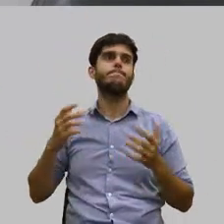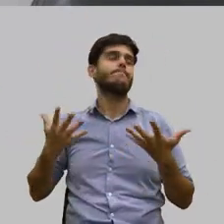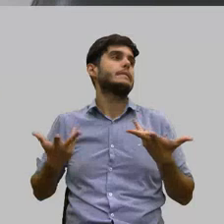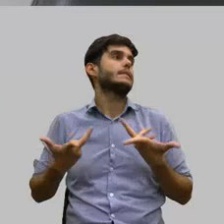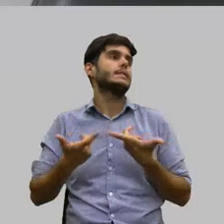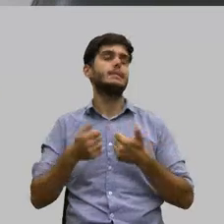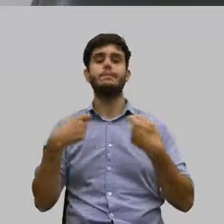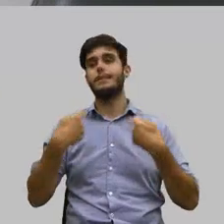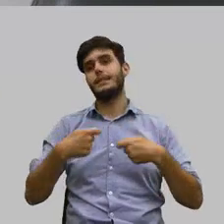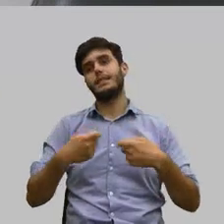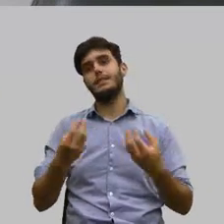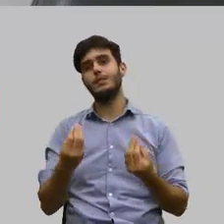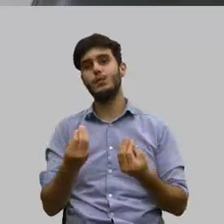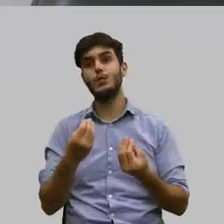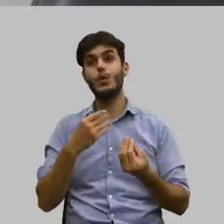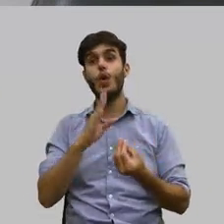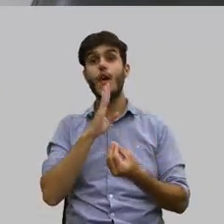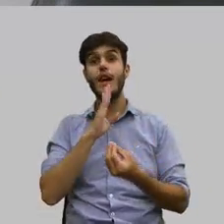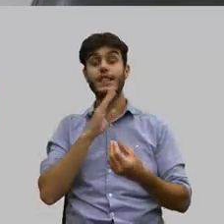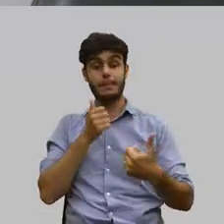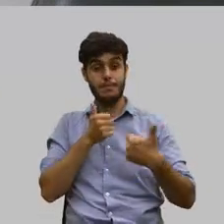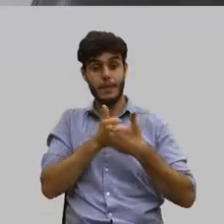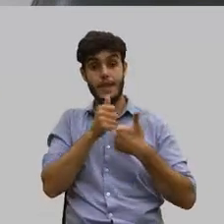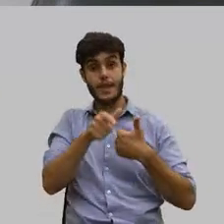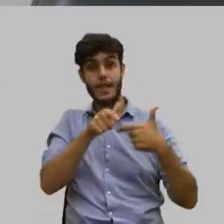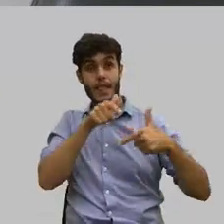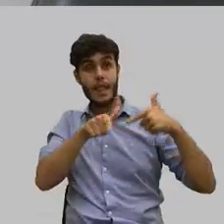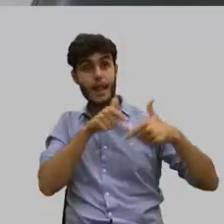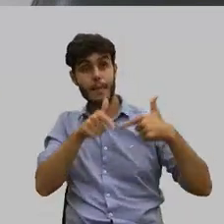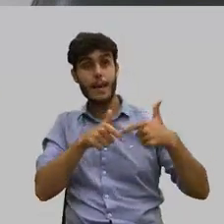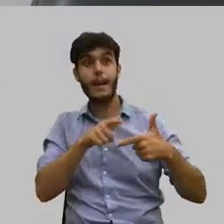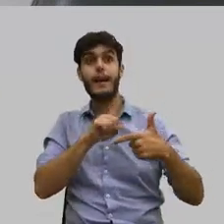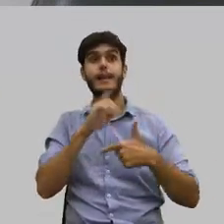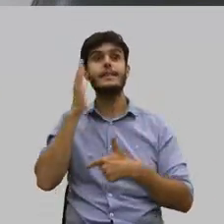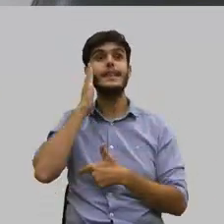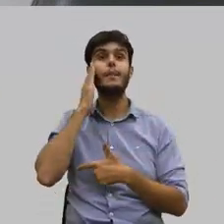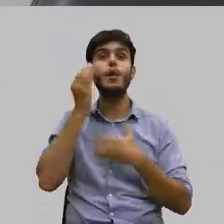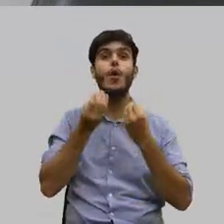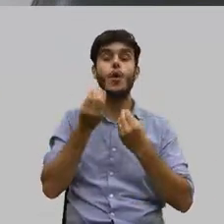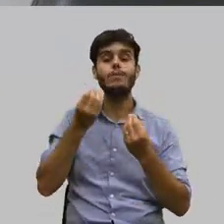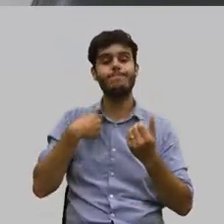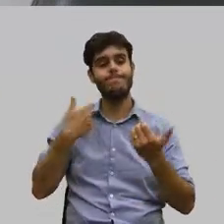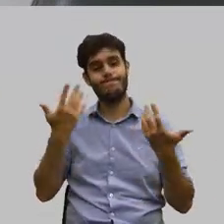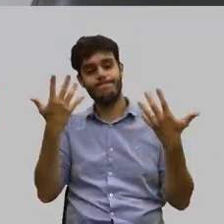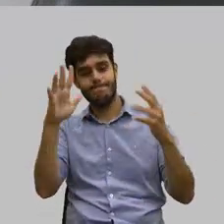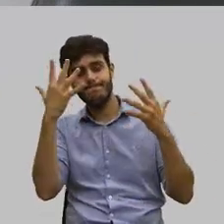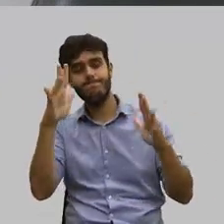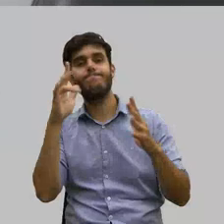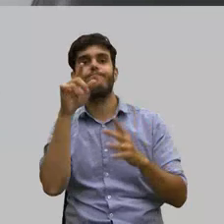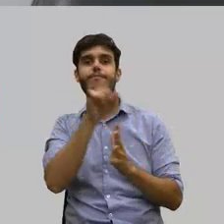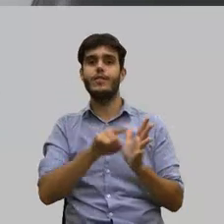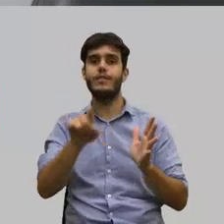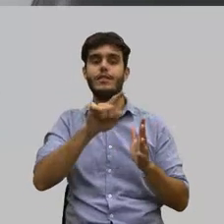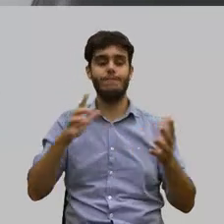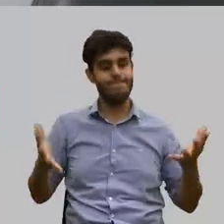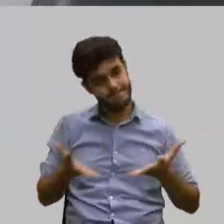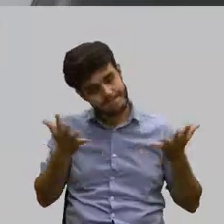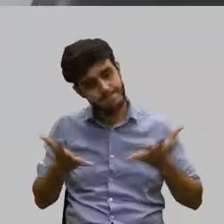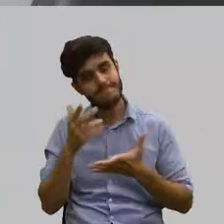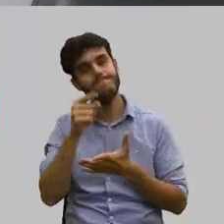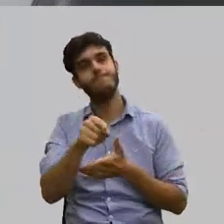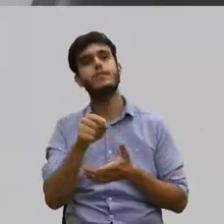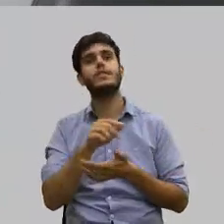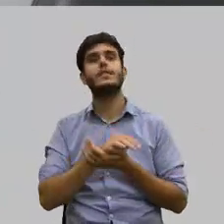quem conhece de perto o trabalho de vocês não tem como não elogiar e eu falo faço aqui esse relato